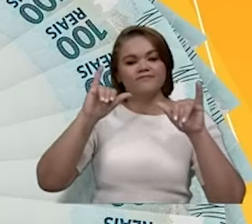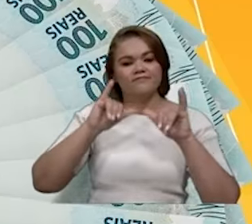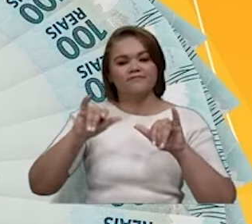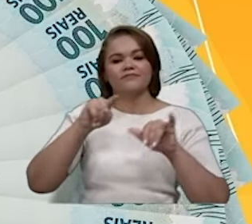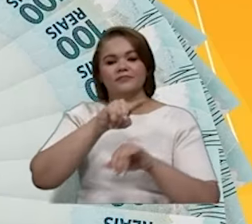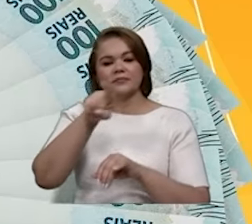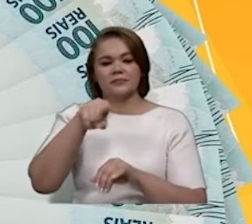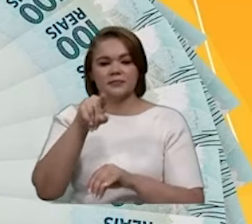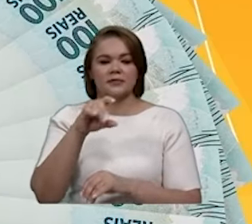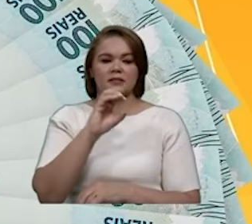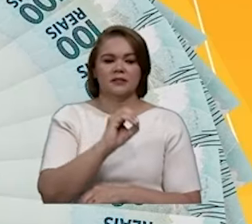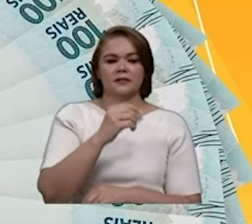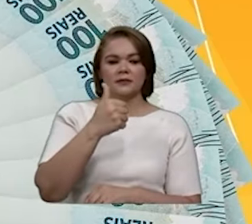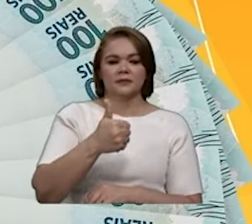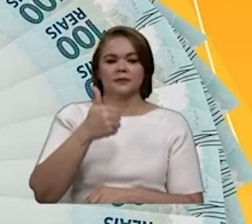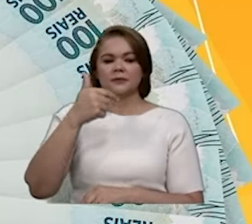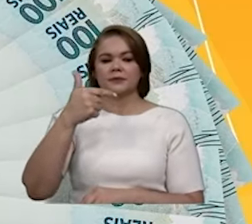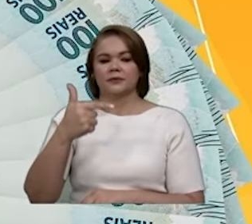você,